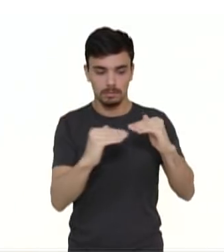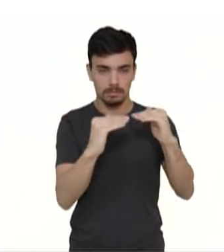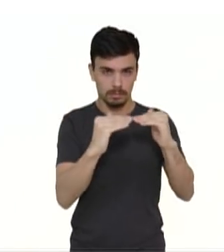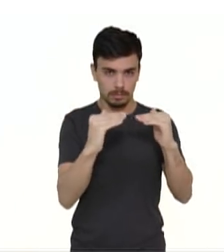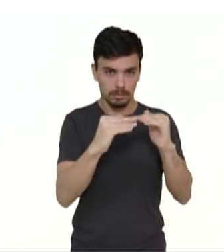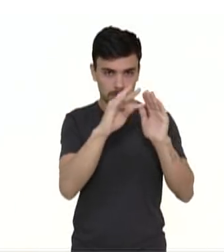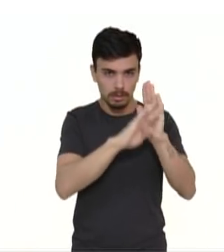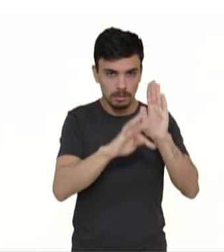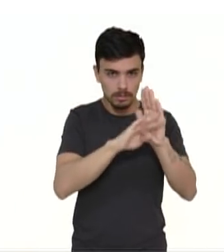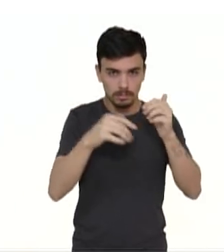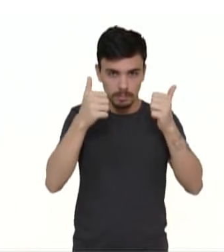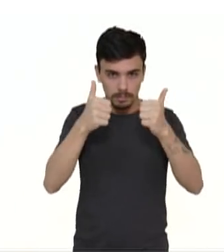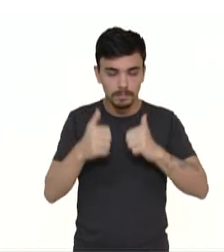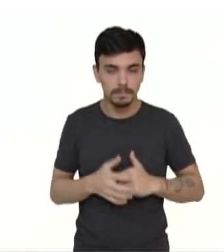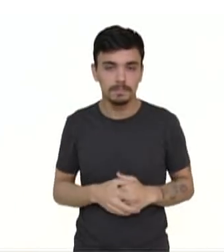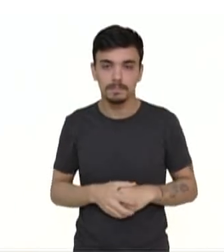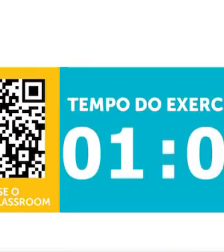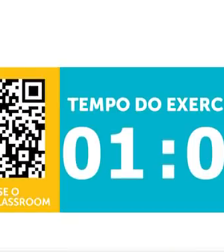assinalar, ok?